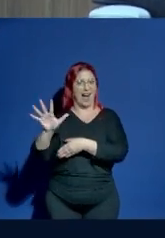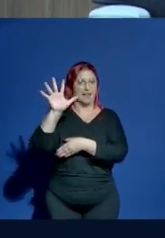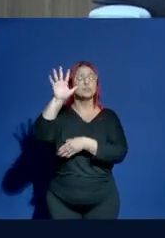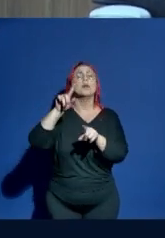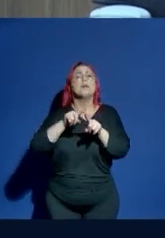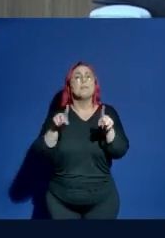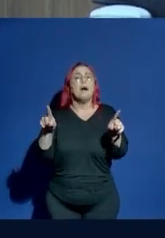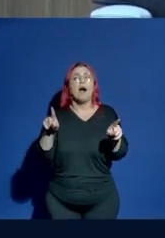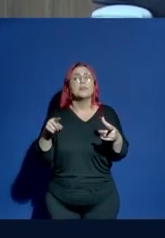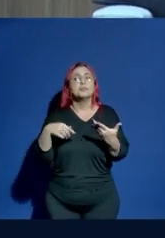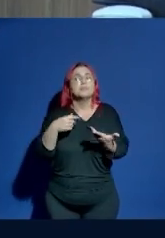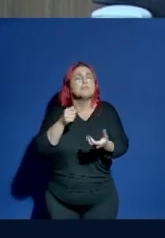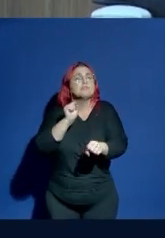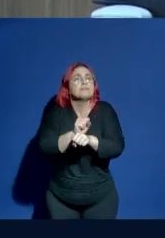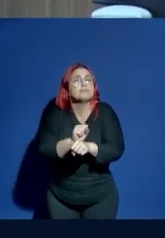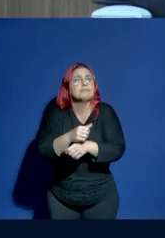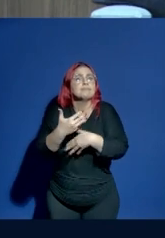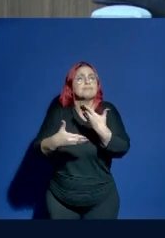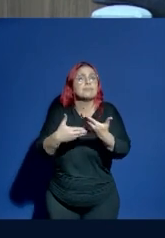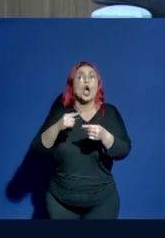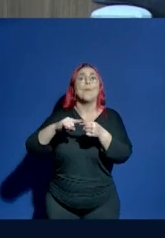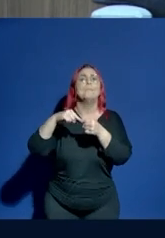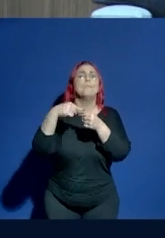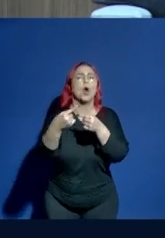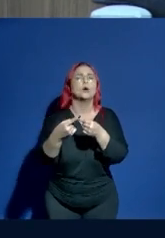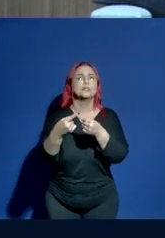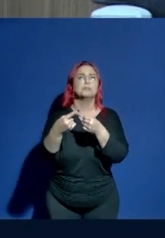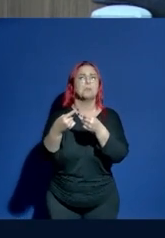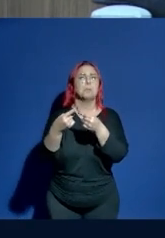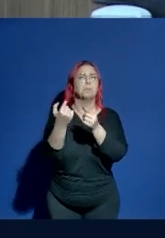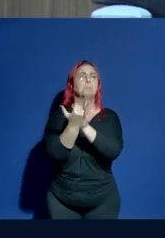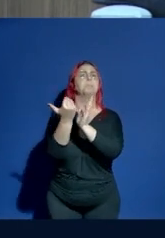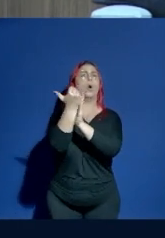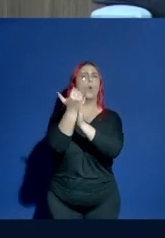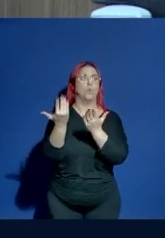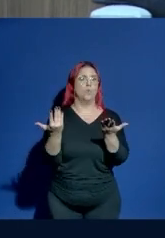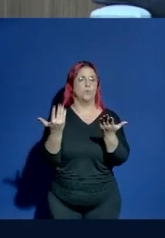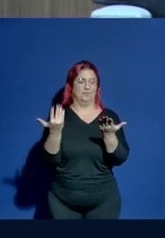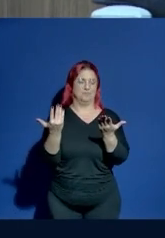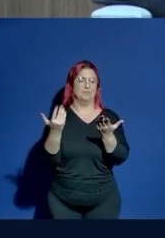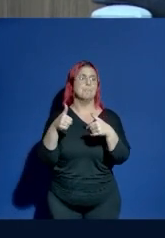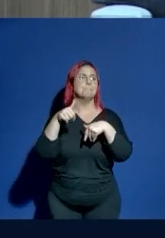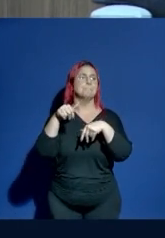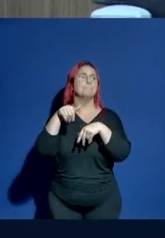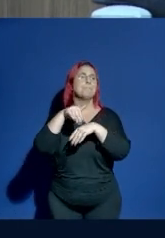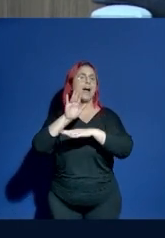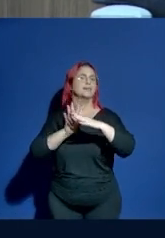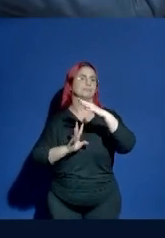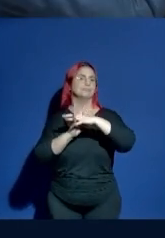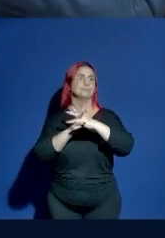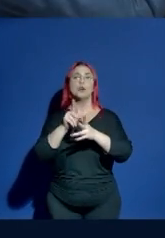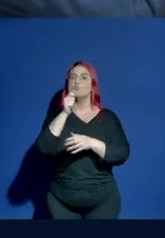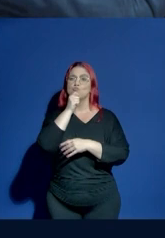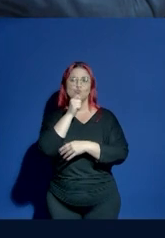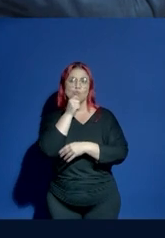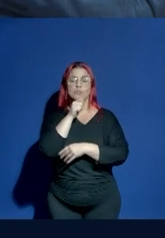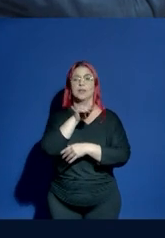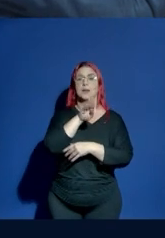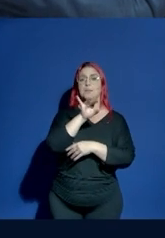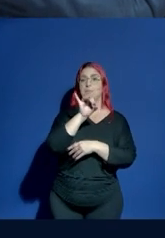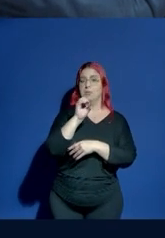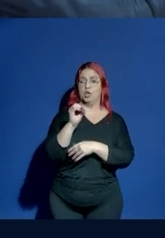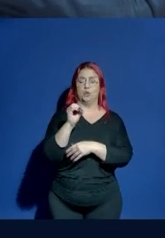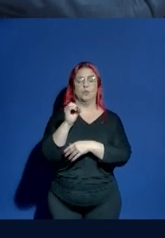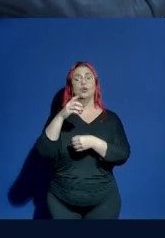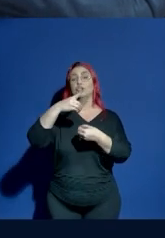não fizemos nada para a segunda onda de biocombustíveis, que são os biocombustíveis avançados. Nós ainda não produzimos diesel verde,